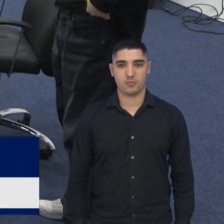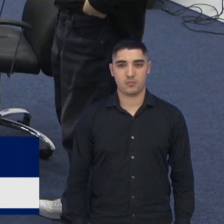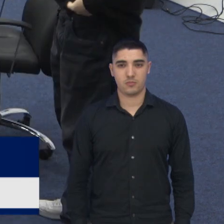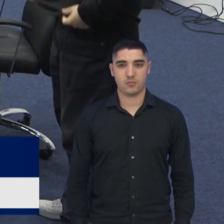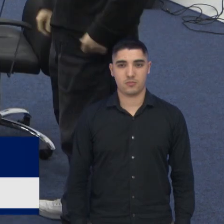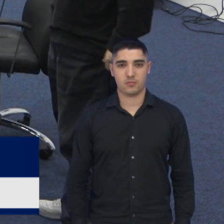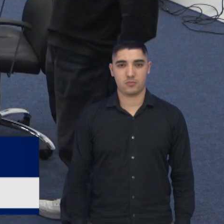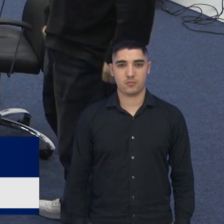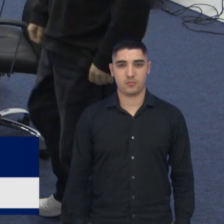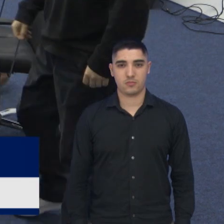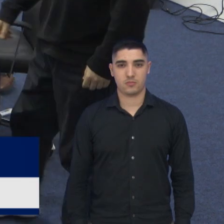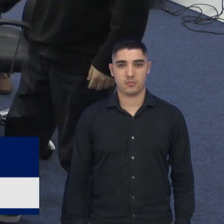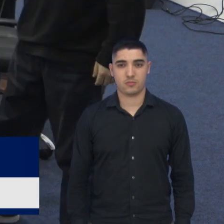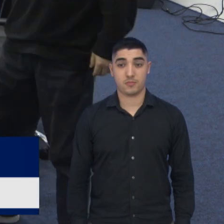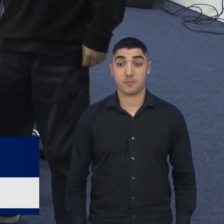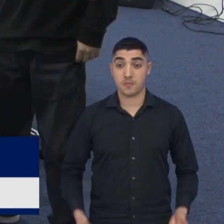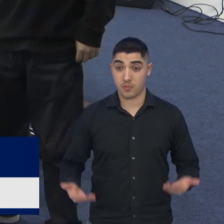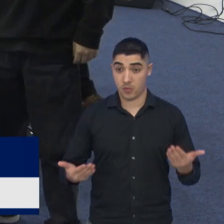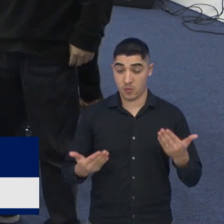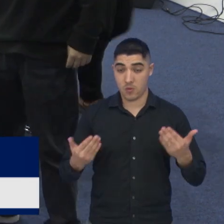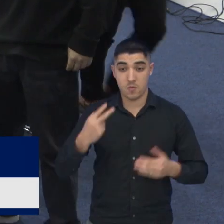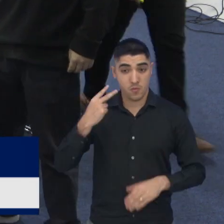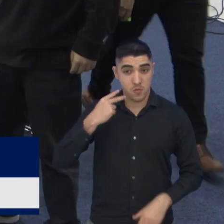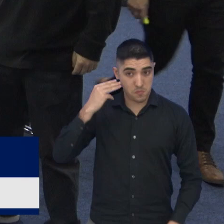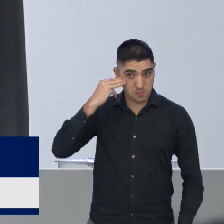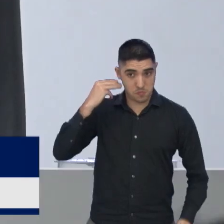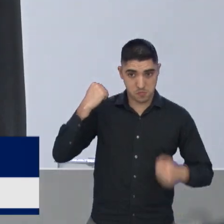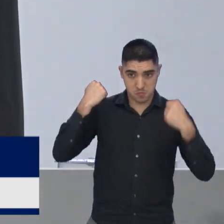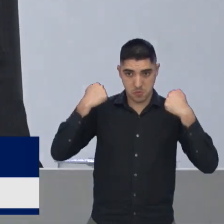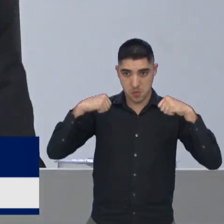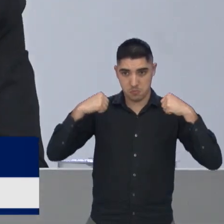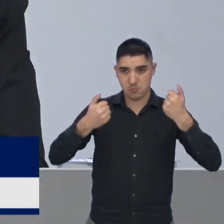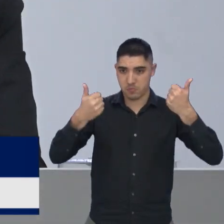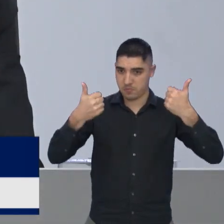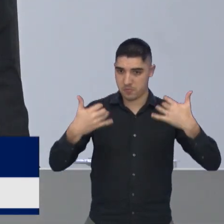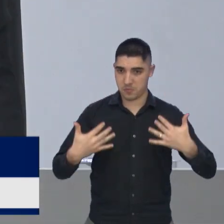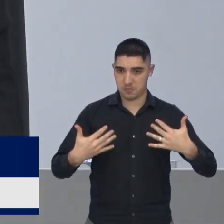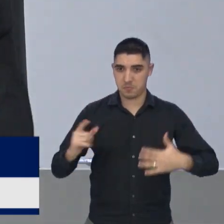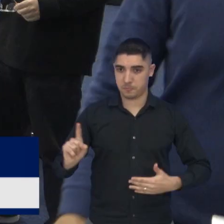Marcão da Academia. Com a palavra o vereador Marcão da Academia.